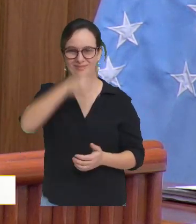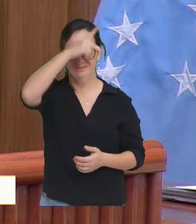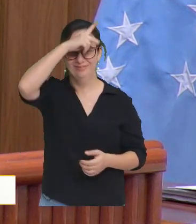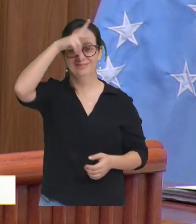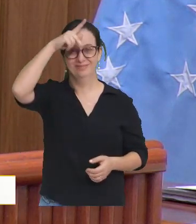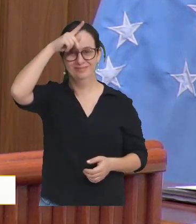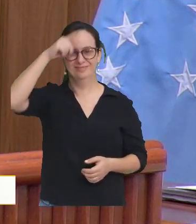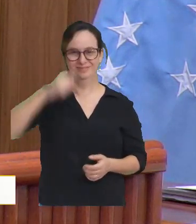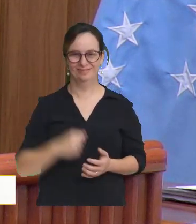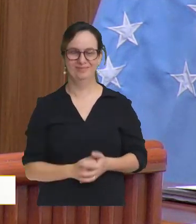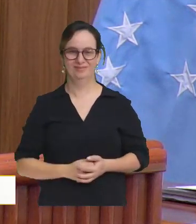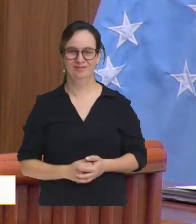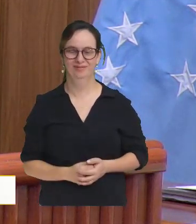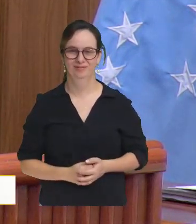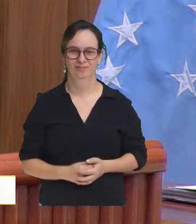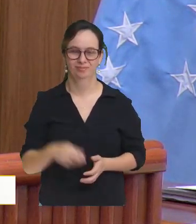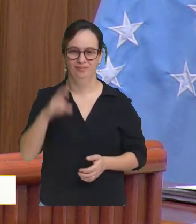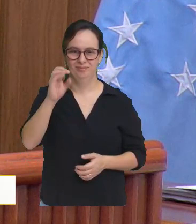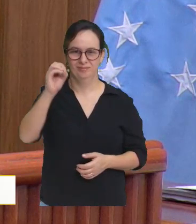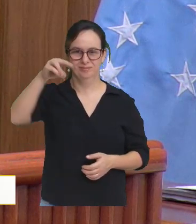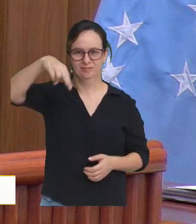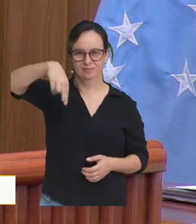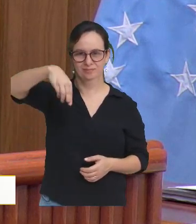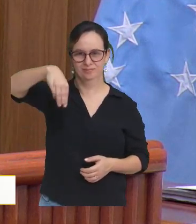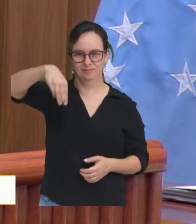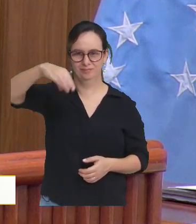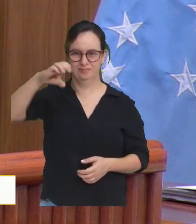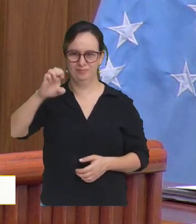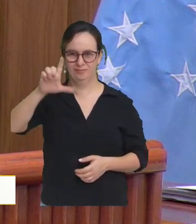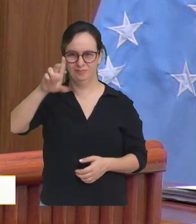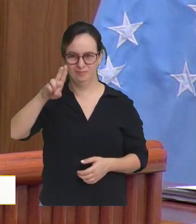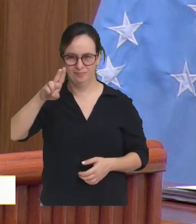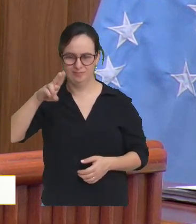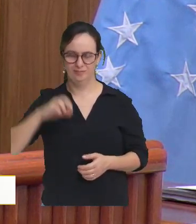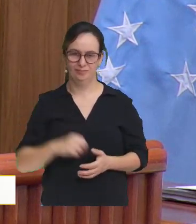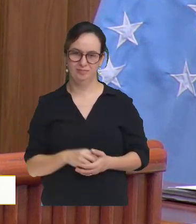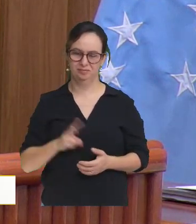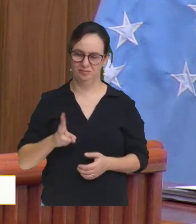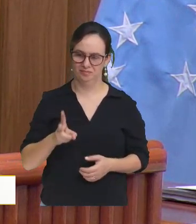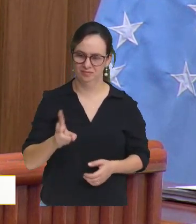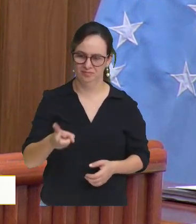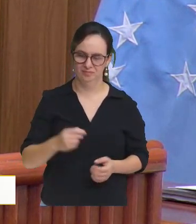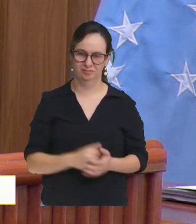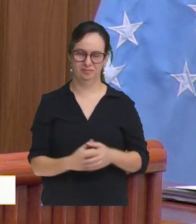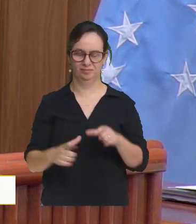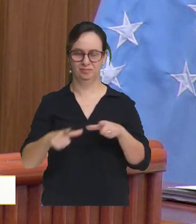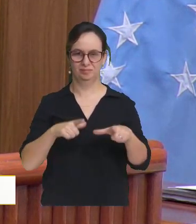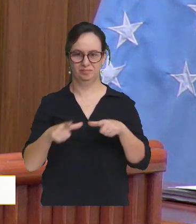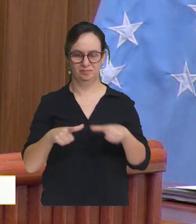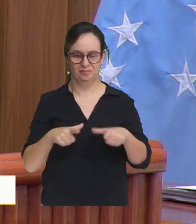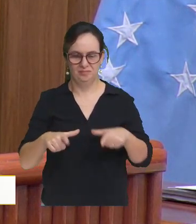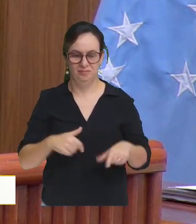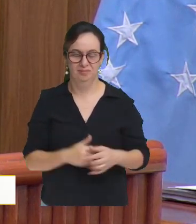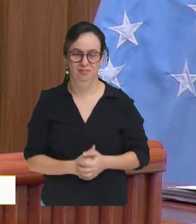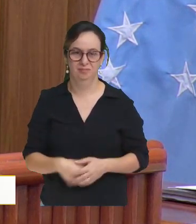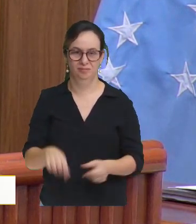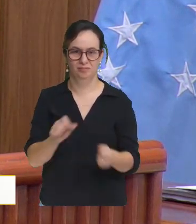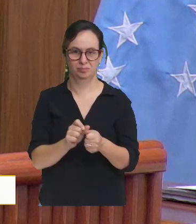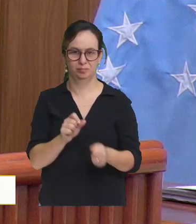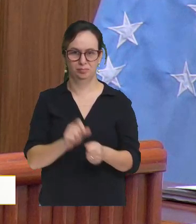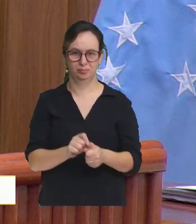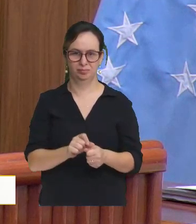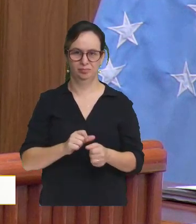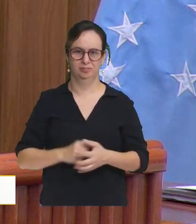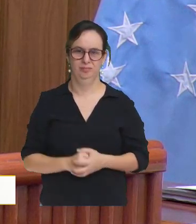José Balfarini, e durante sua gestão batalhou intensamente para viabilizar a conclusão